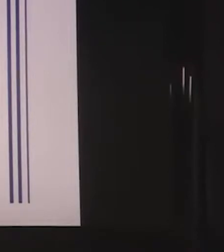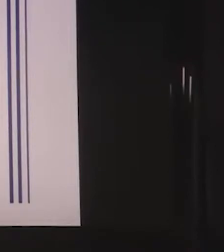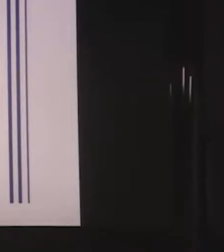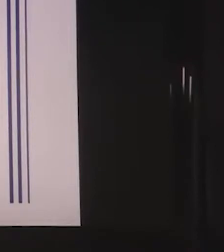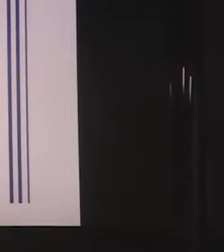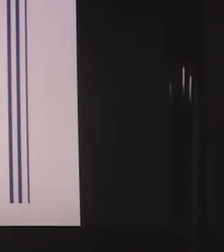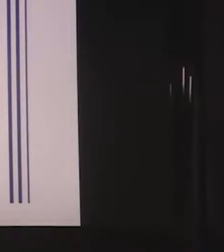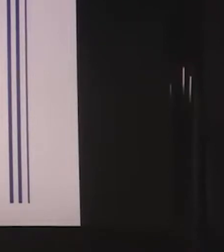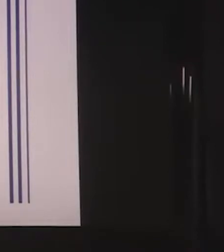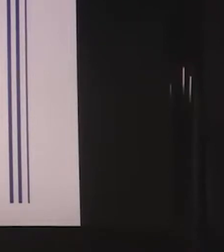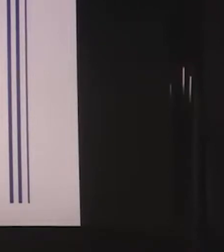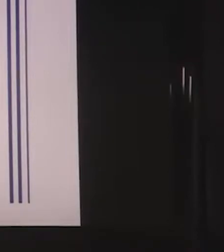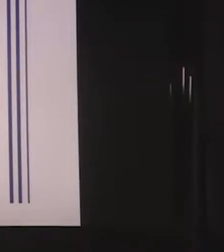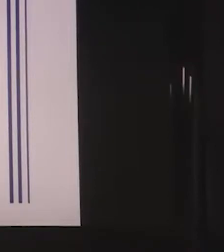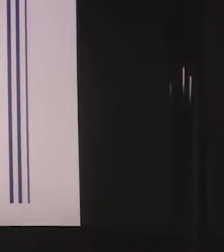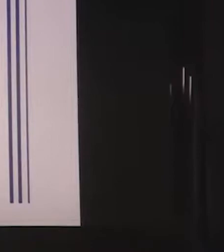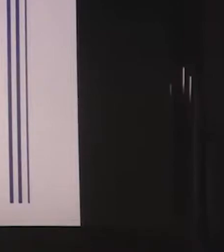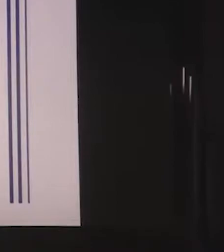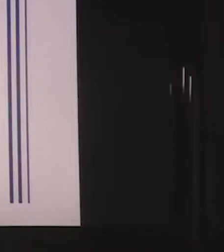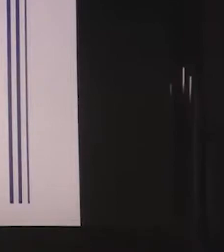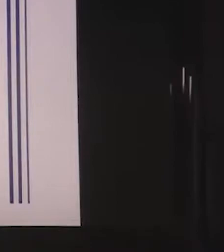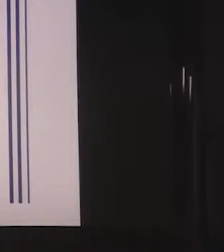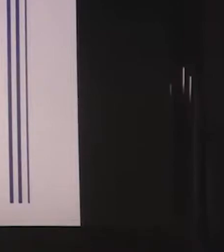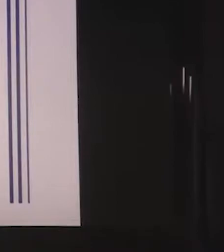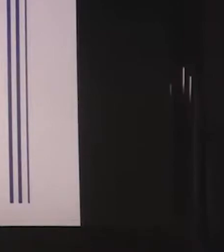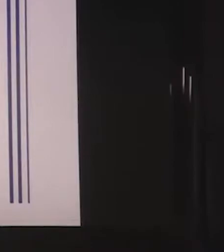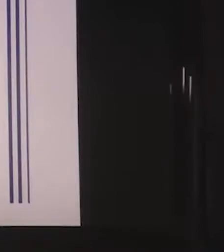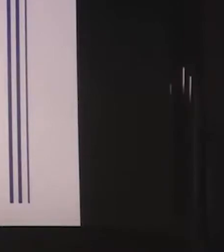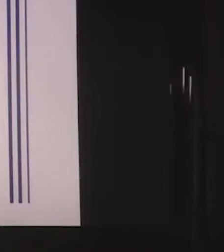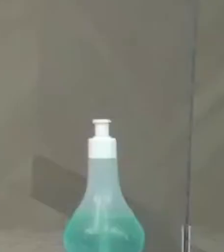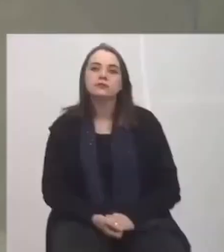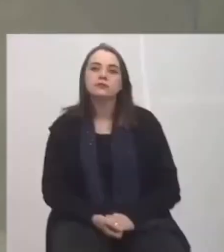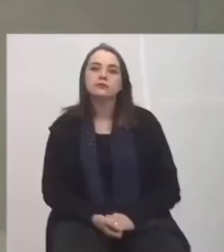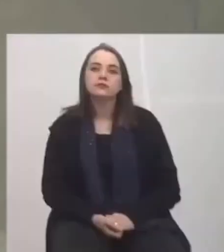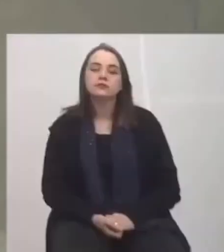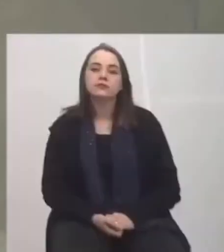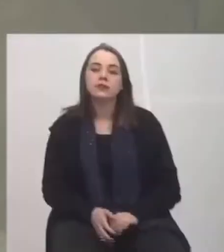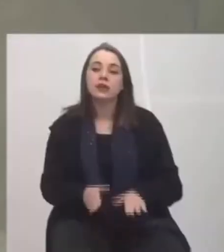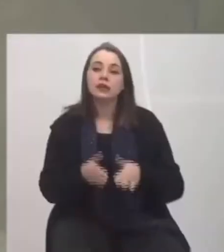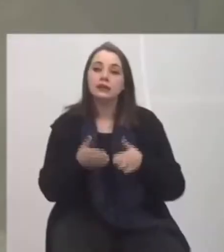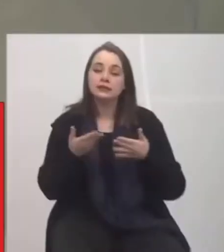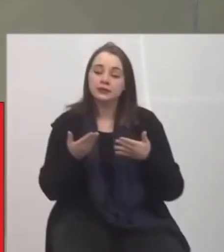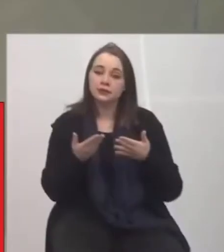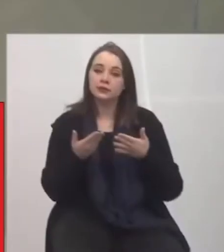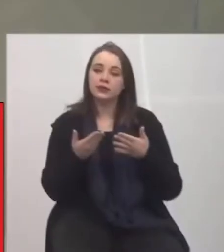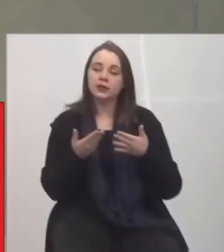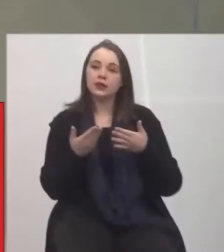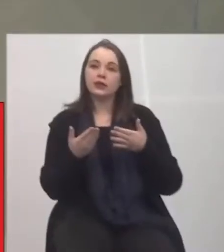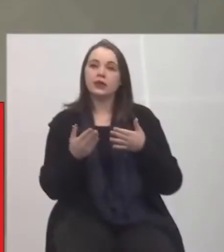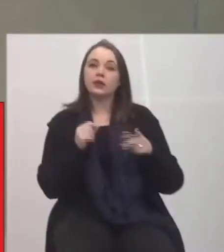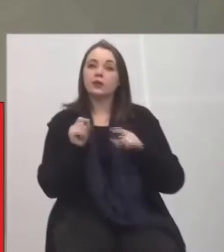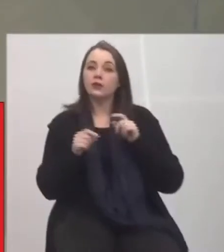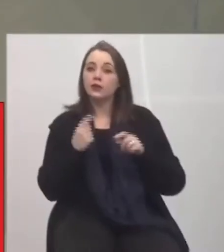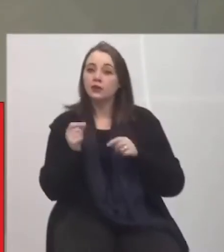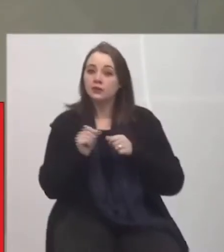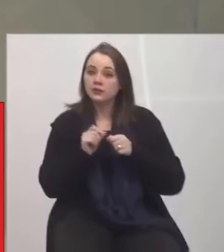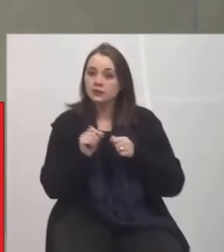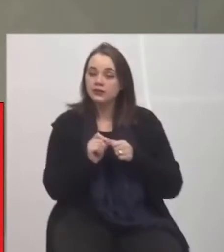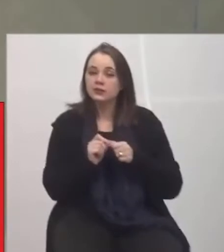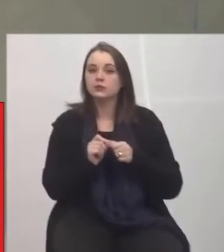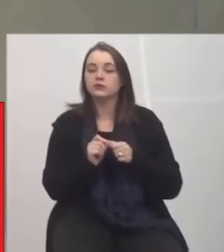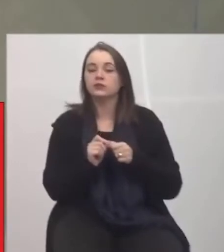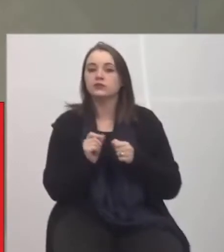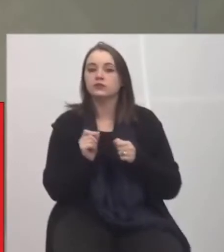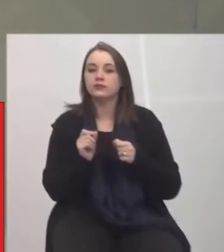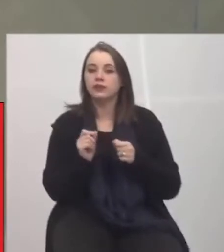foi 21% menor do que o quadrimestre anterior, mas foi porque se evidenciou o teste de diagnóstico,